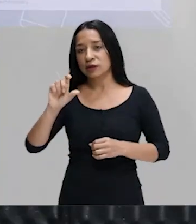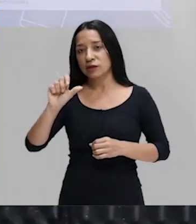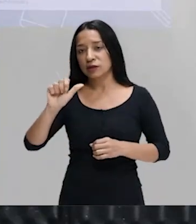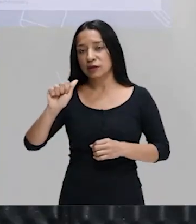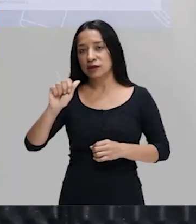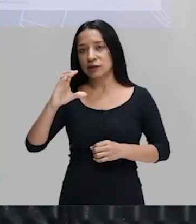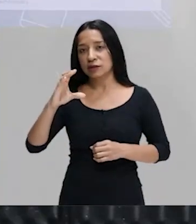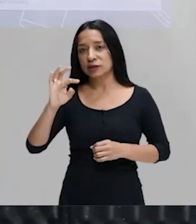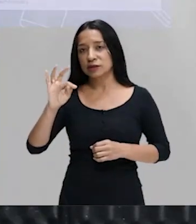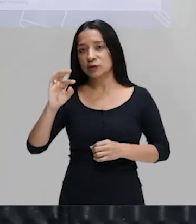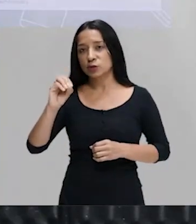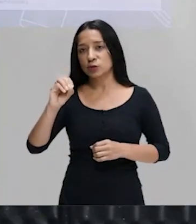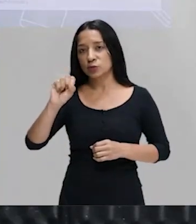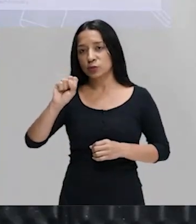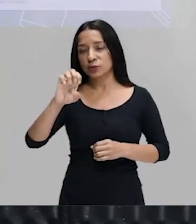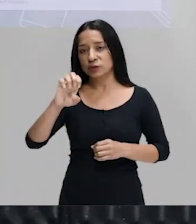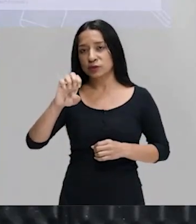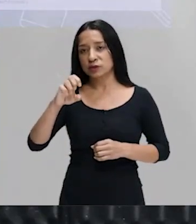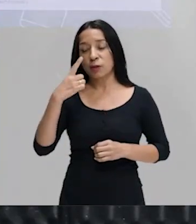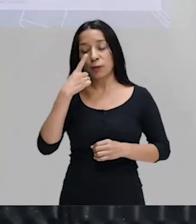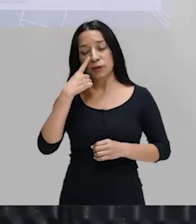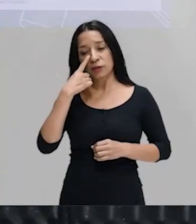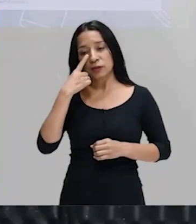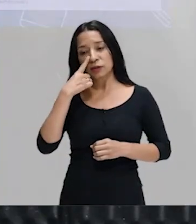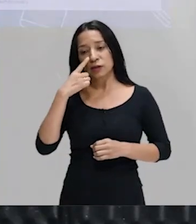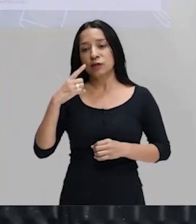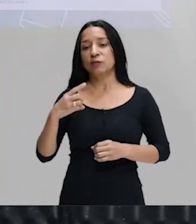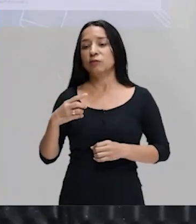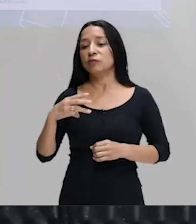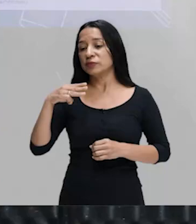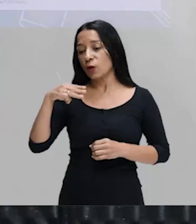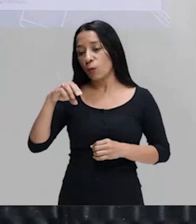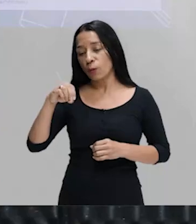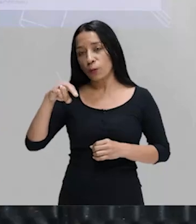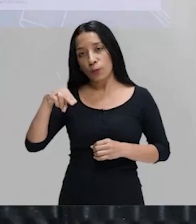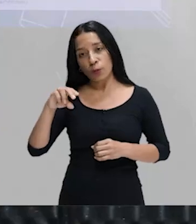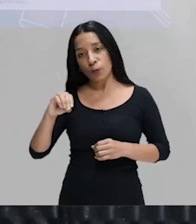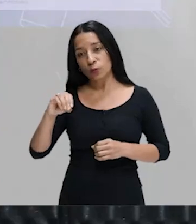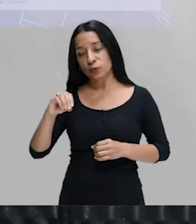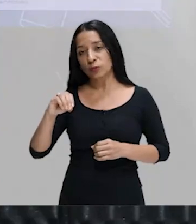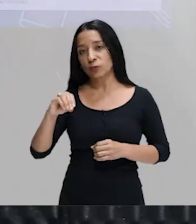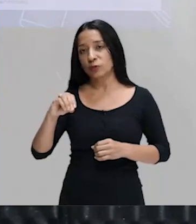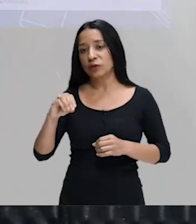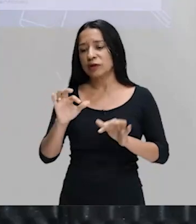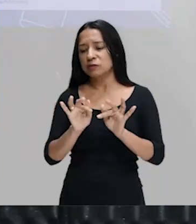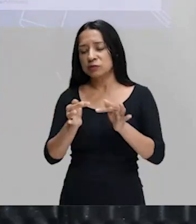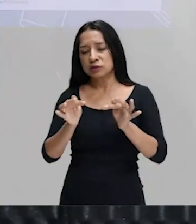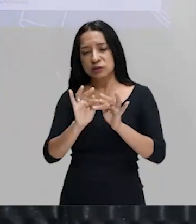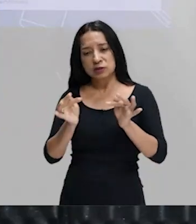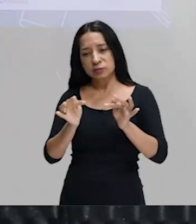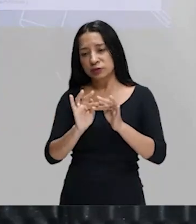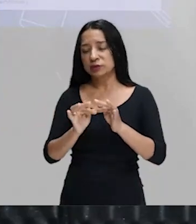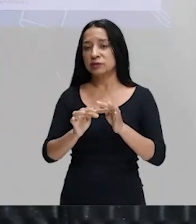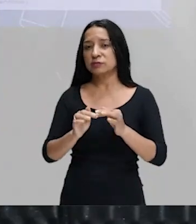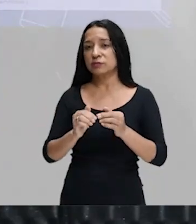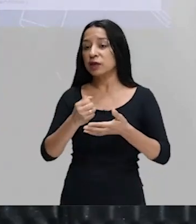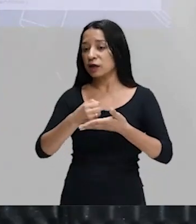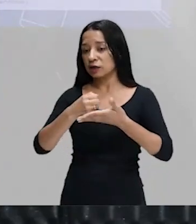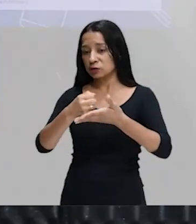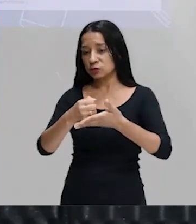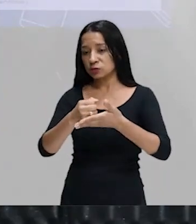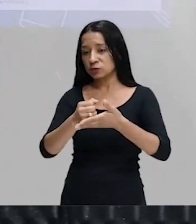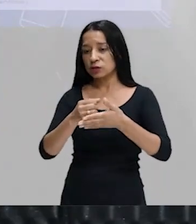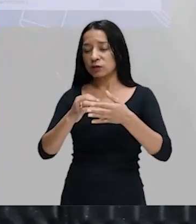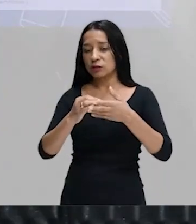presta bem atenção. Nós temos um monossacarídeo muito simples, que é chamado de galactose, que ajuda a